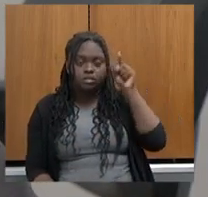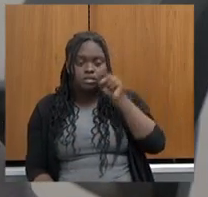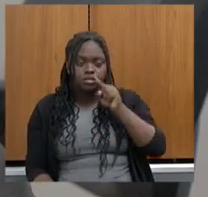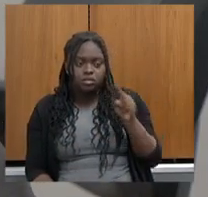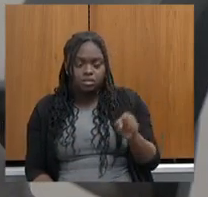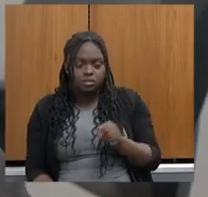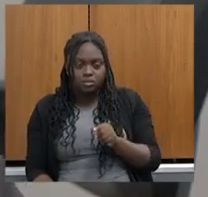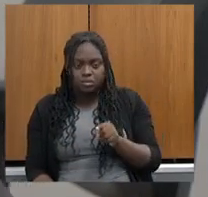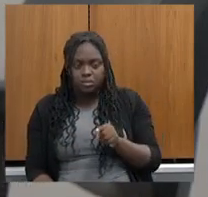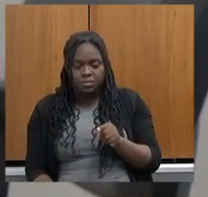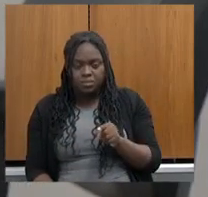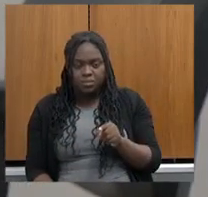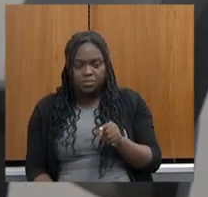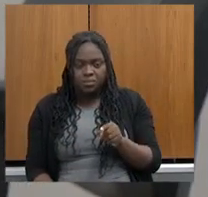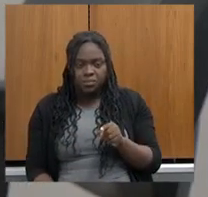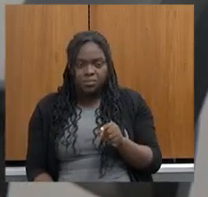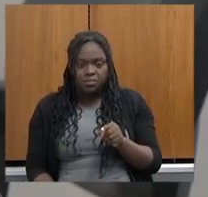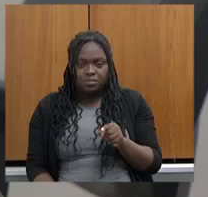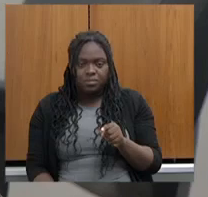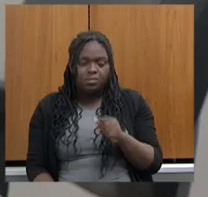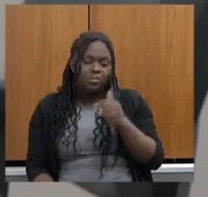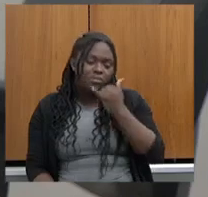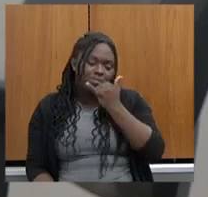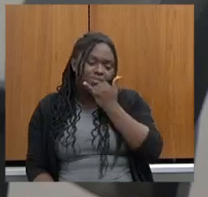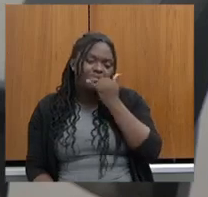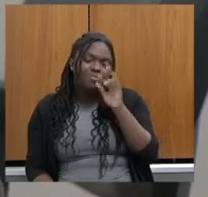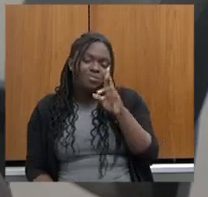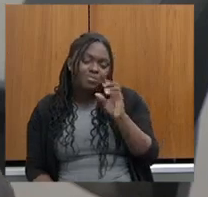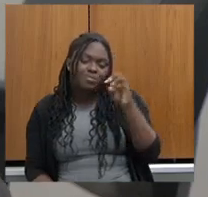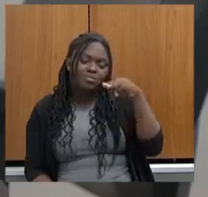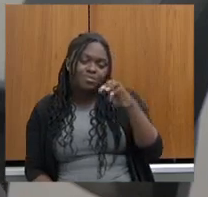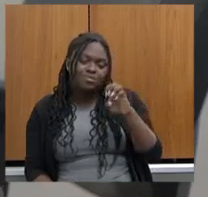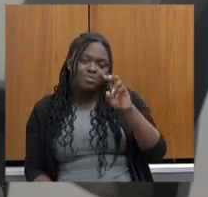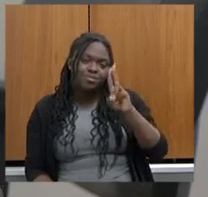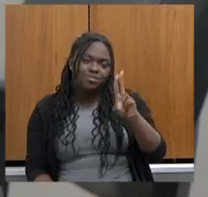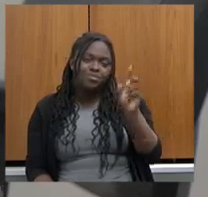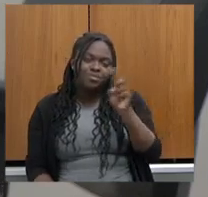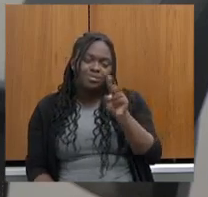desculpa Romeu Romeu Zema